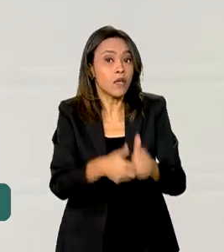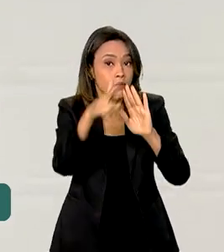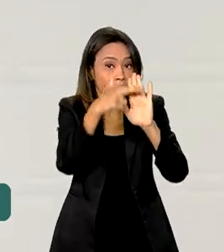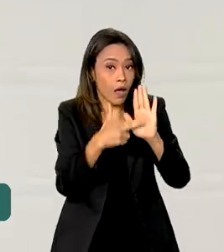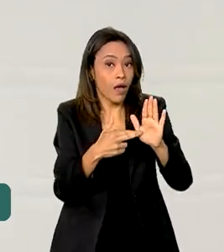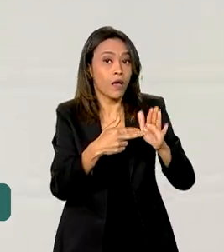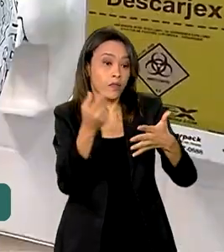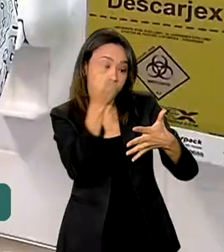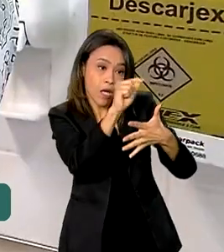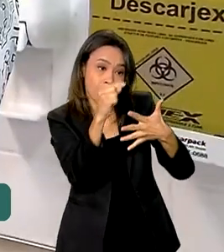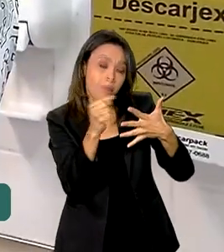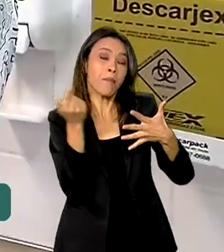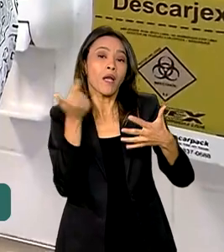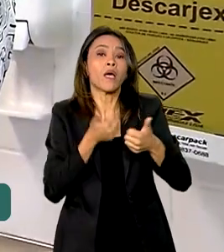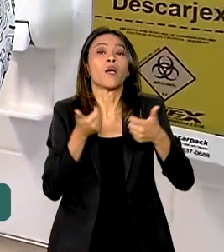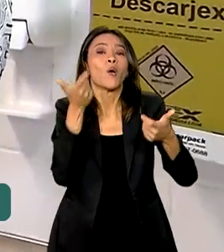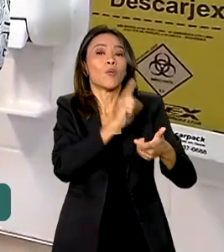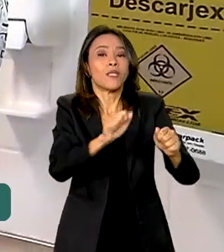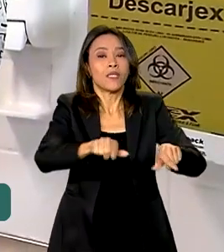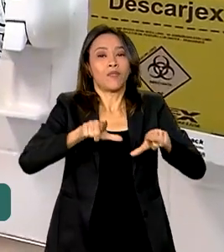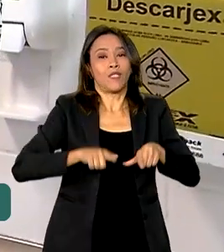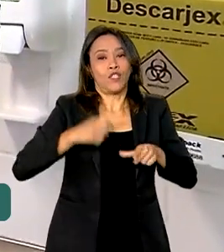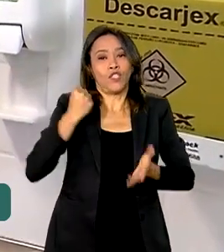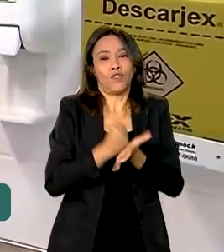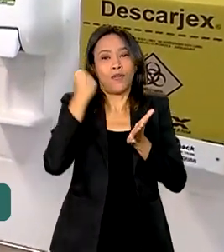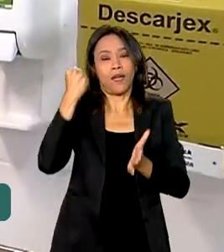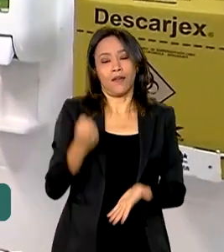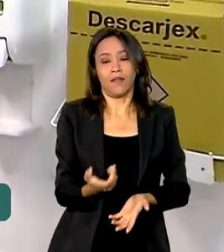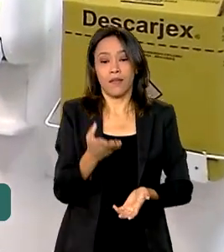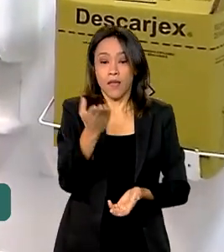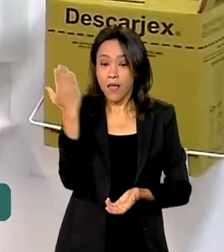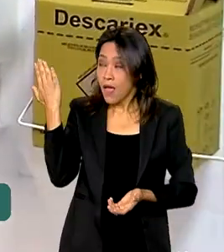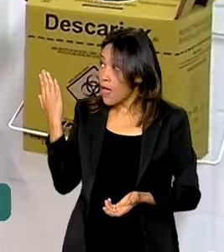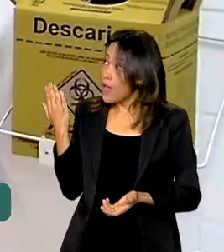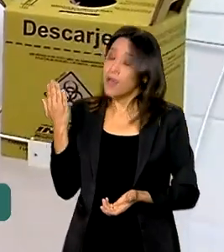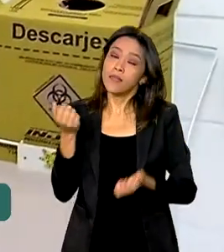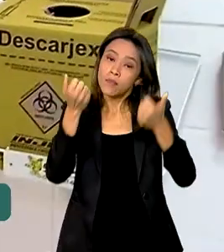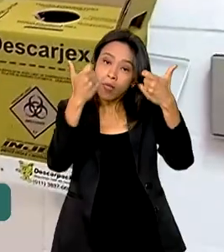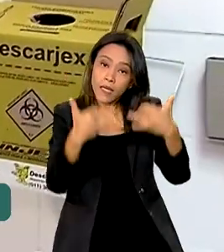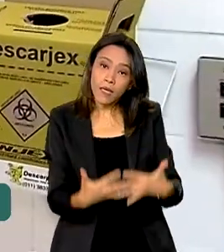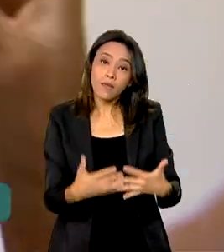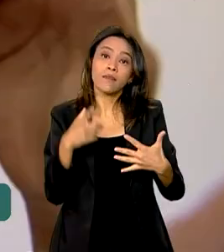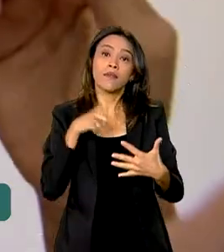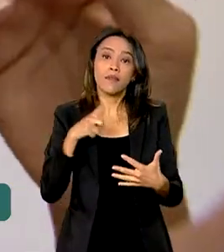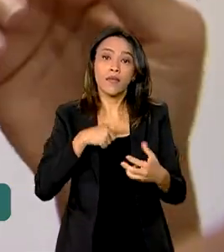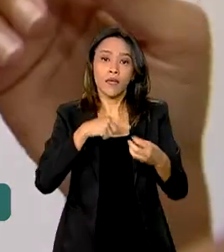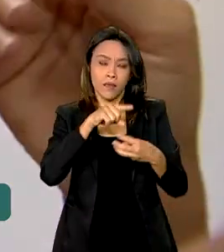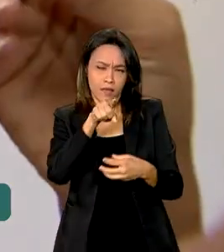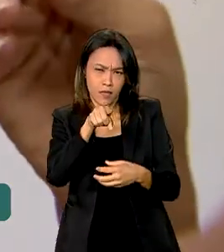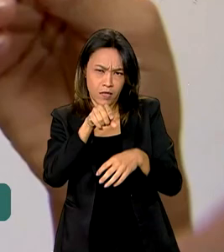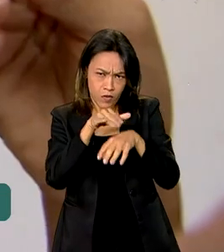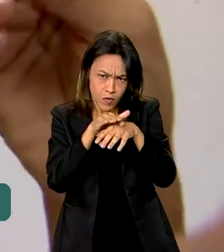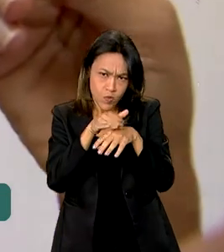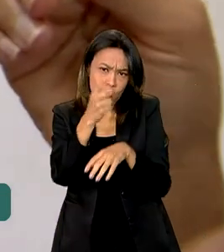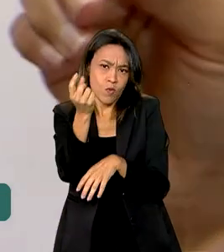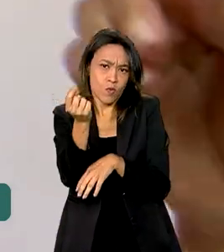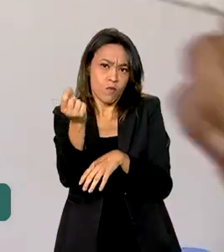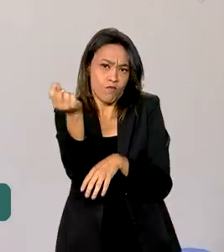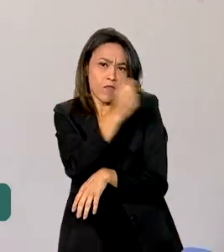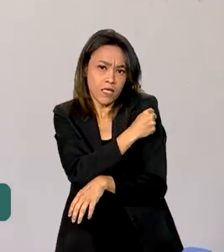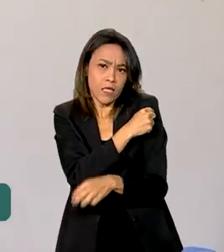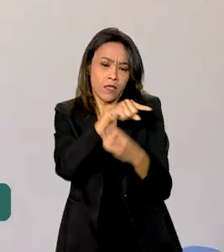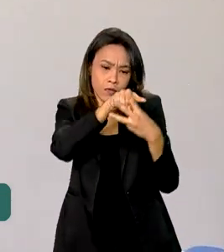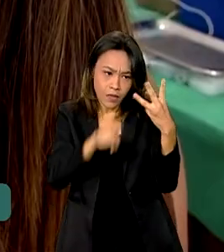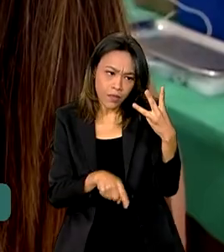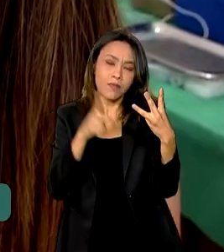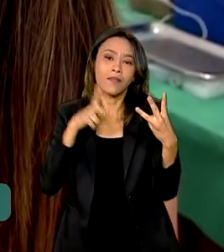a recertificação. A tríplice viral é ofertada no calendário nacional de vacinação e o esquema vacinal